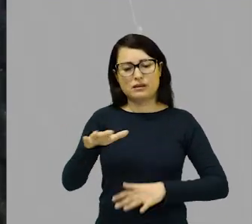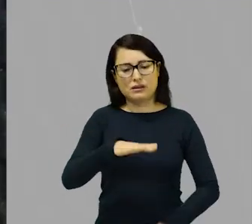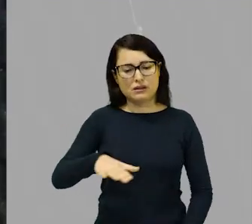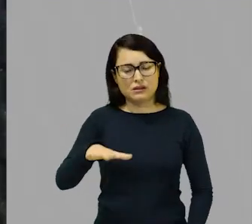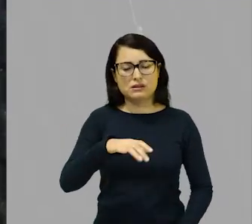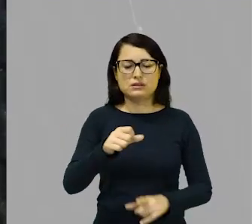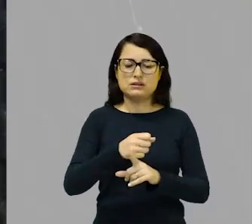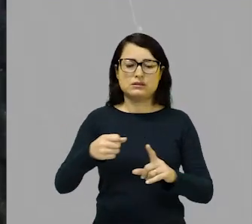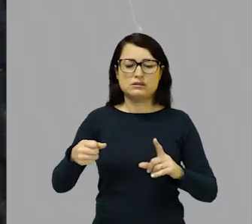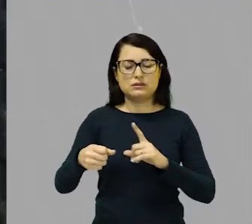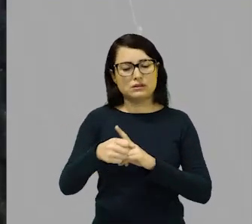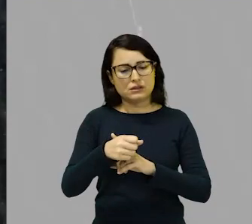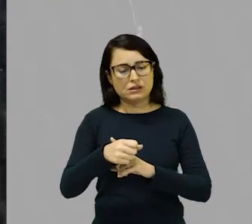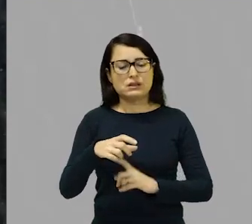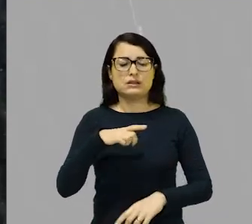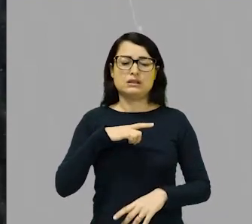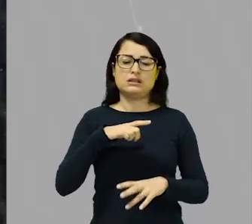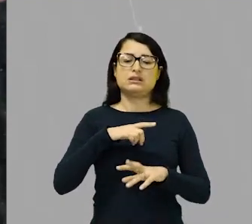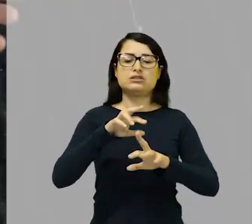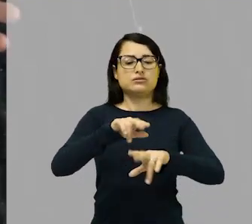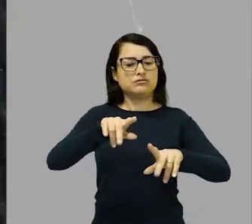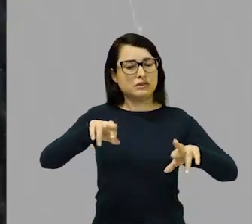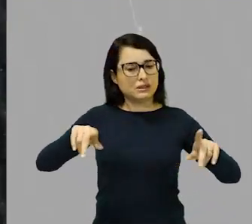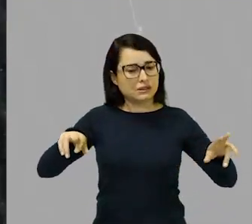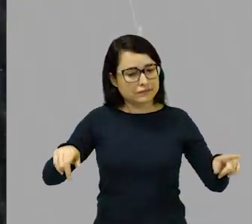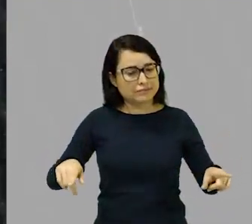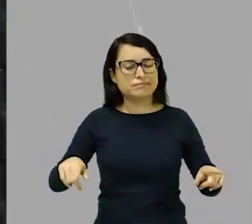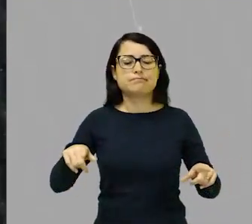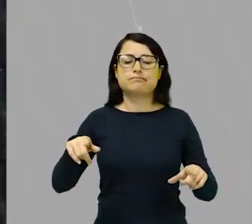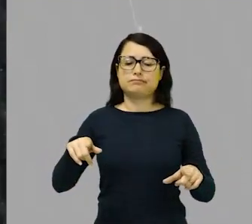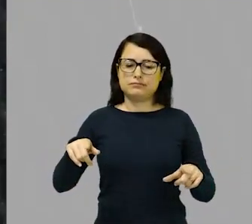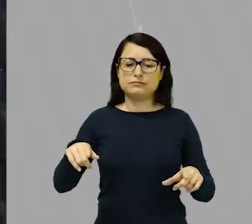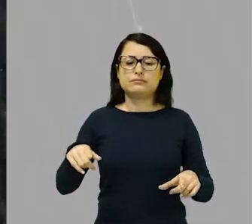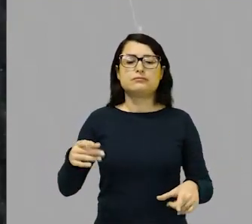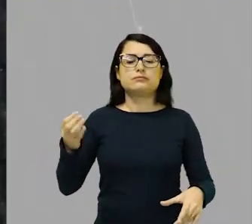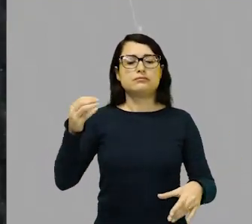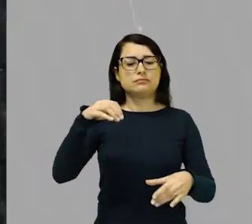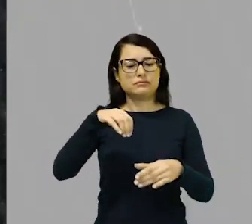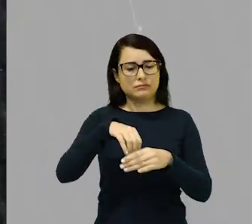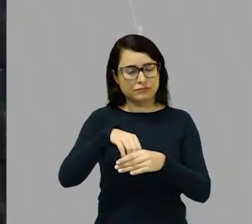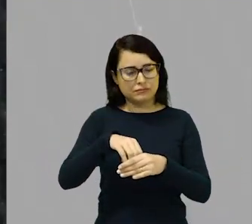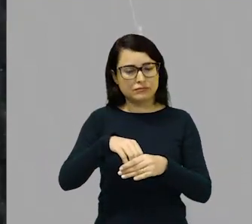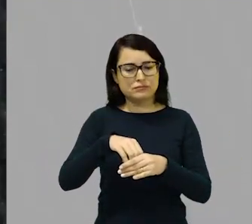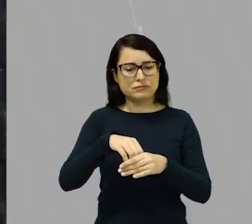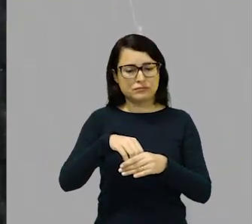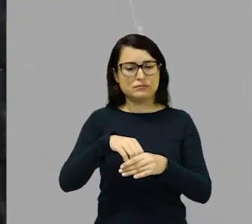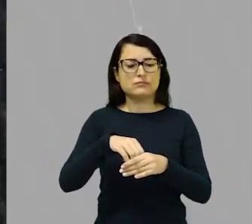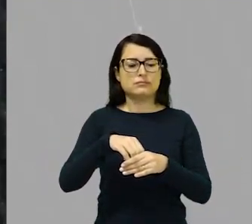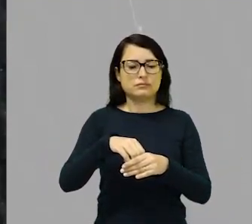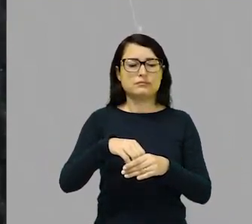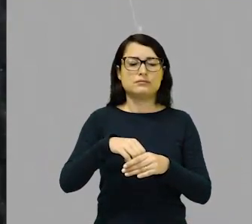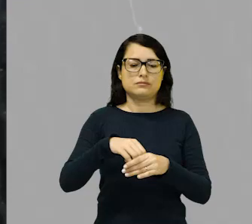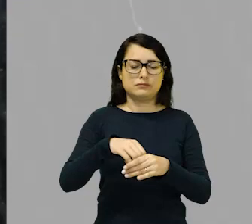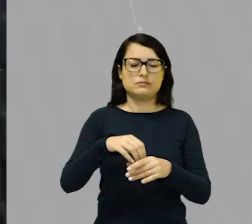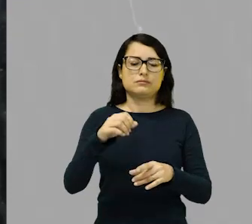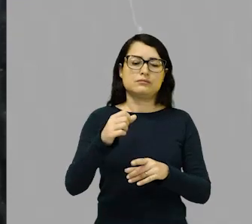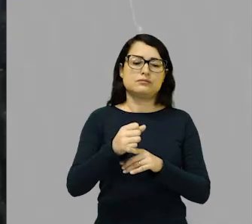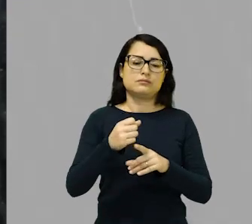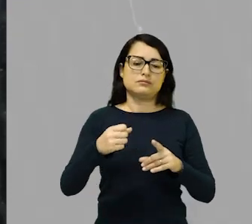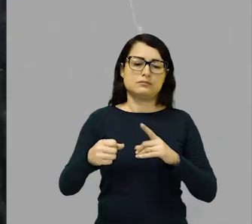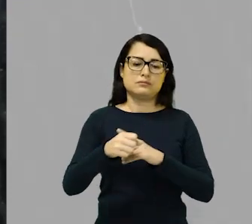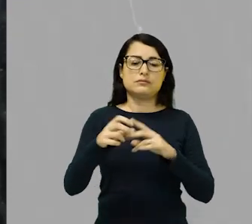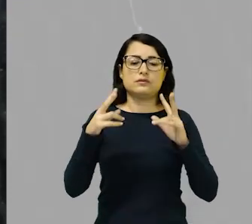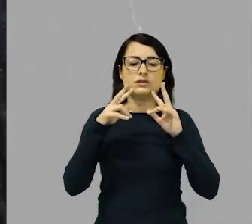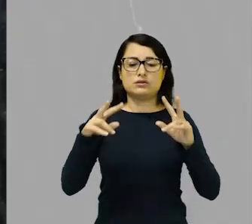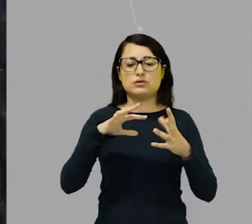espaço. Então, por isso que existem também essas diferenças, né? Mesmo em uma sociedade como a nossa, existem diferentes visões de